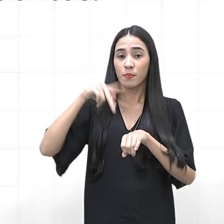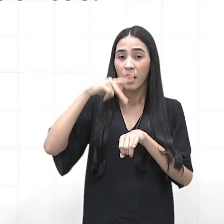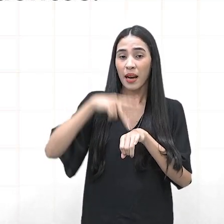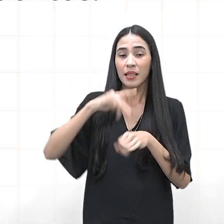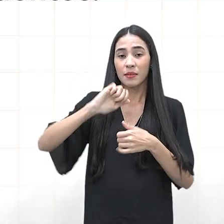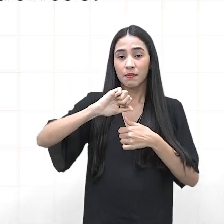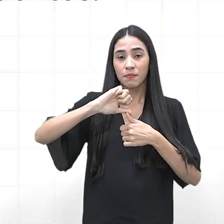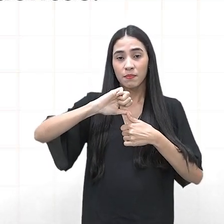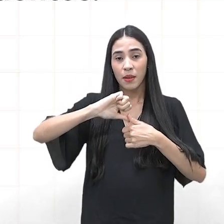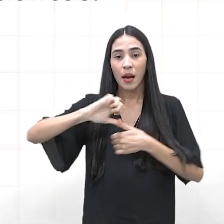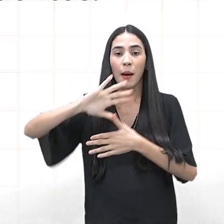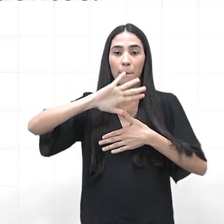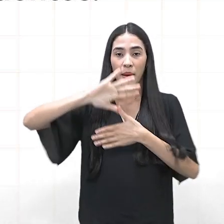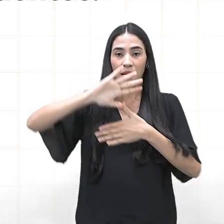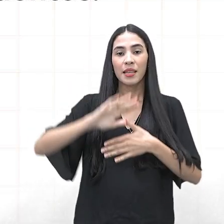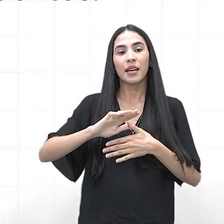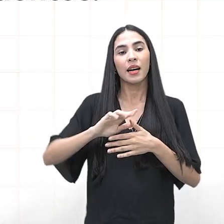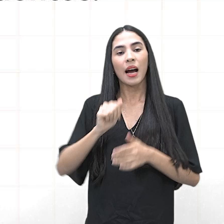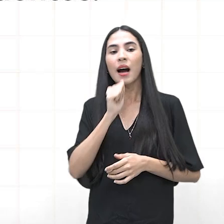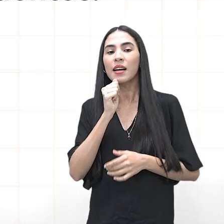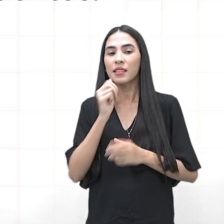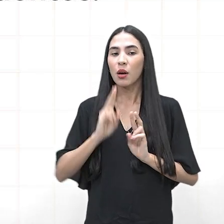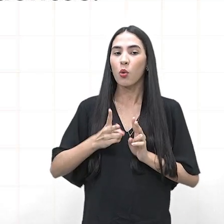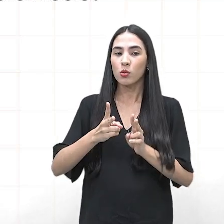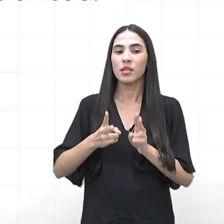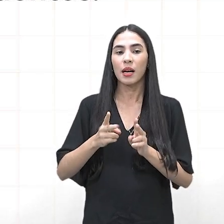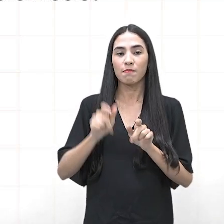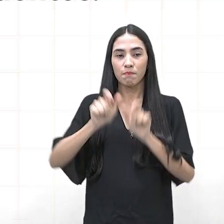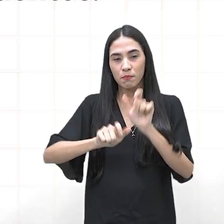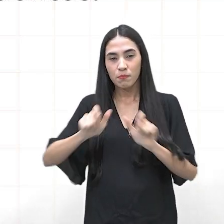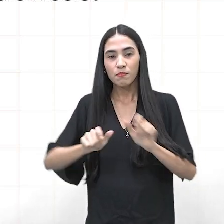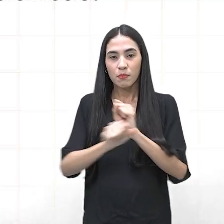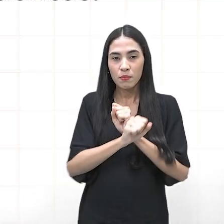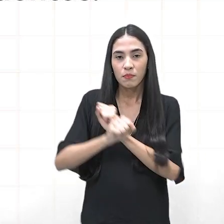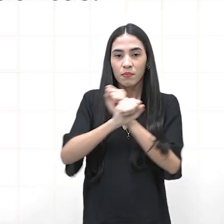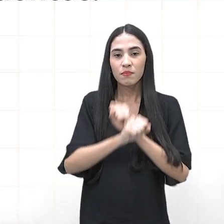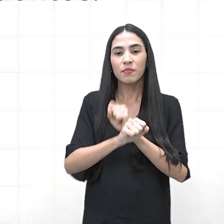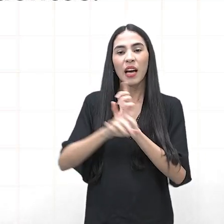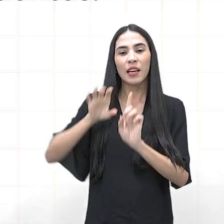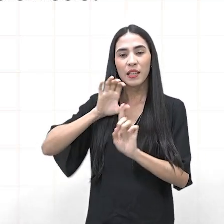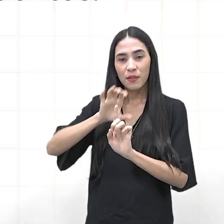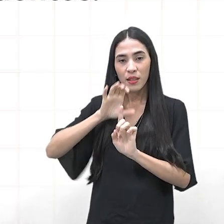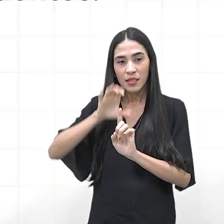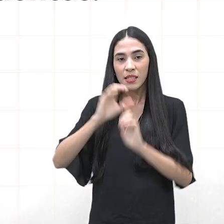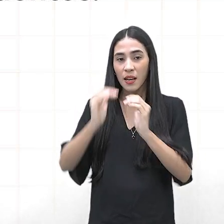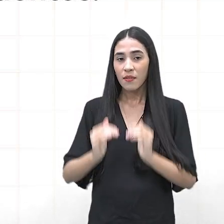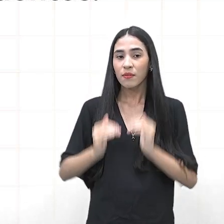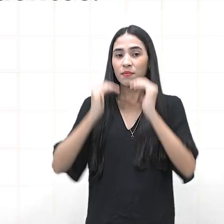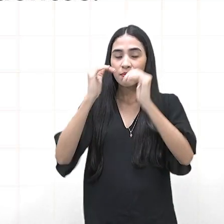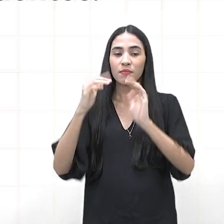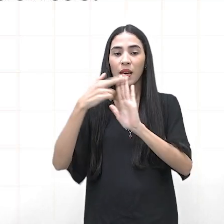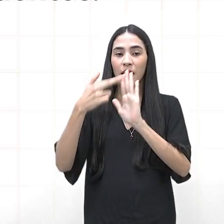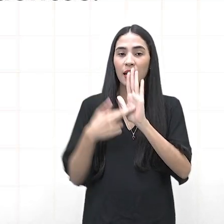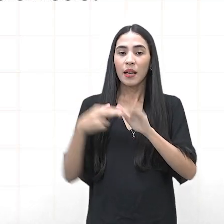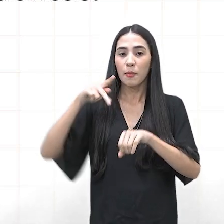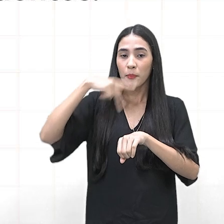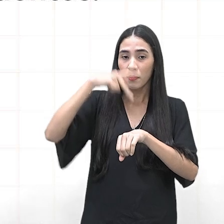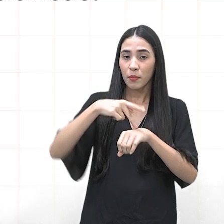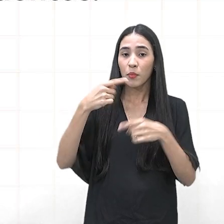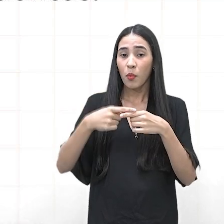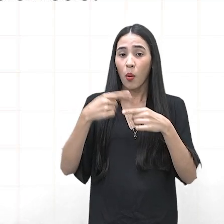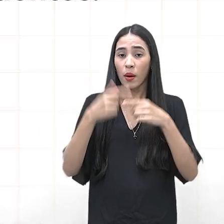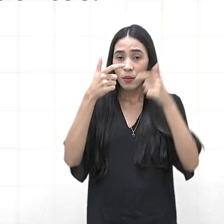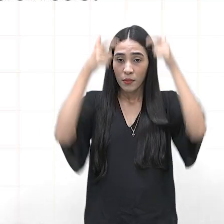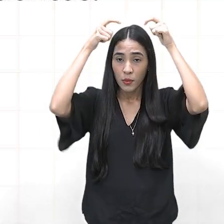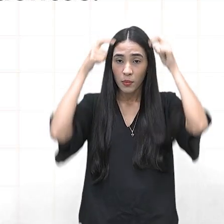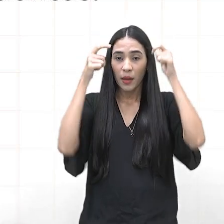ainda utilizar trabalhadores escravizados, afetava a ordem interna do país, já que o Império não